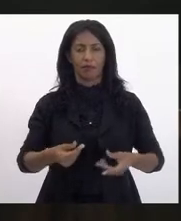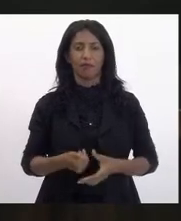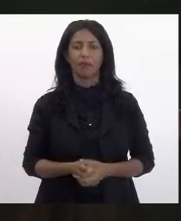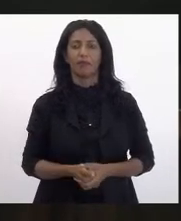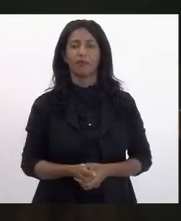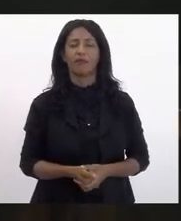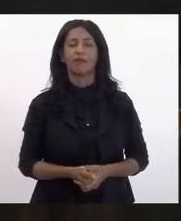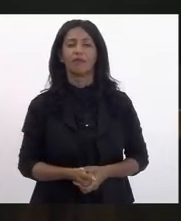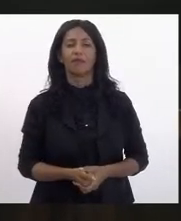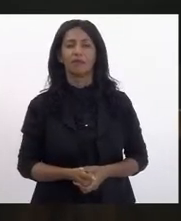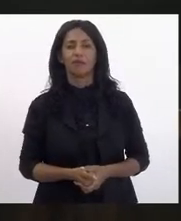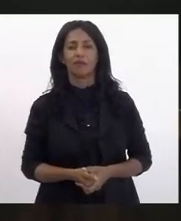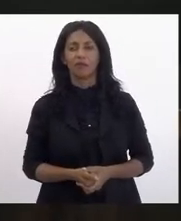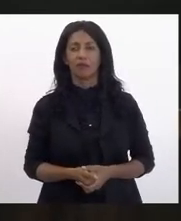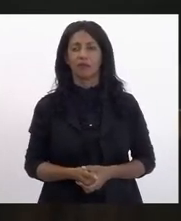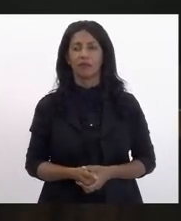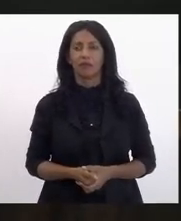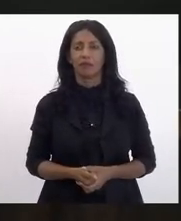Miraglia.